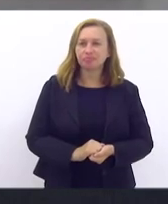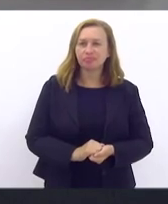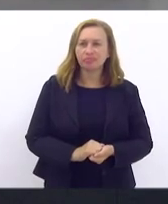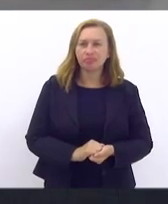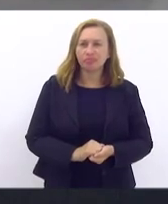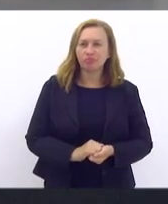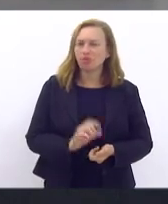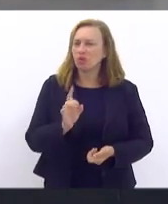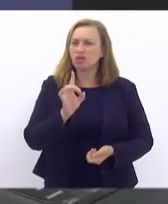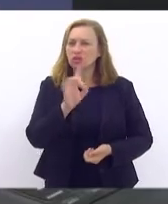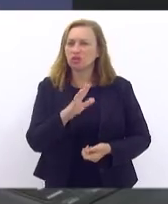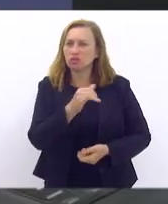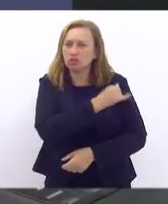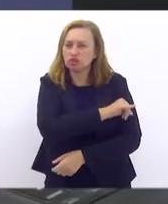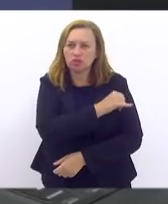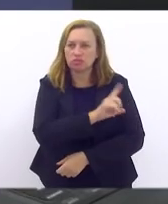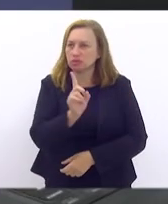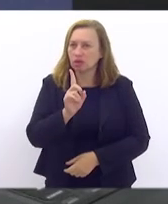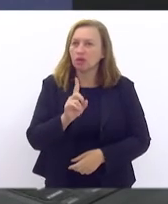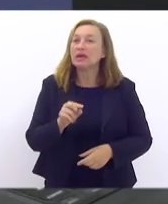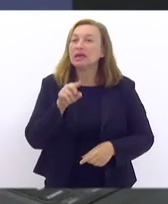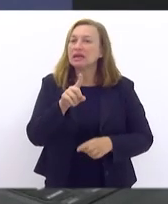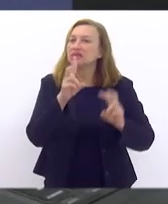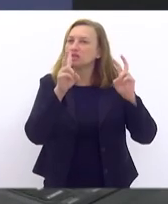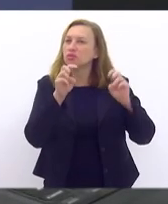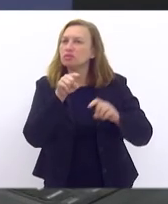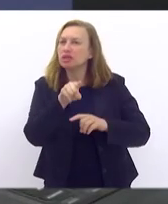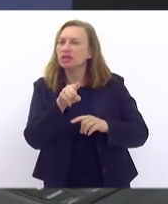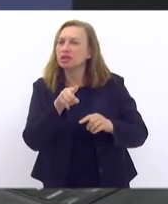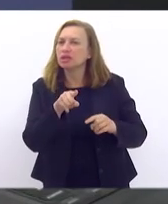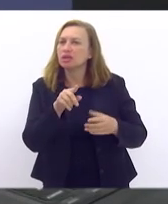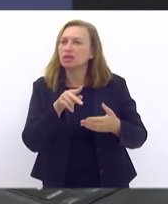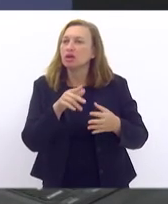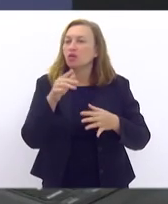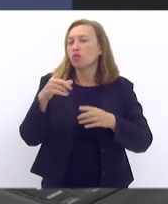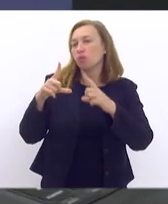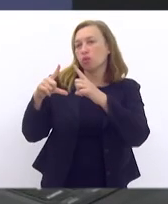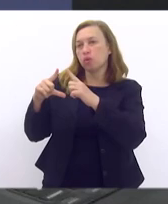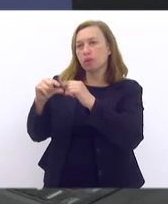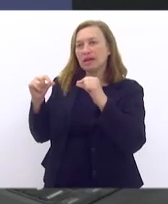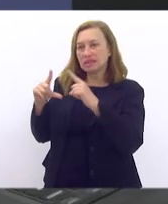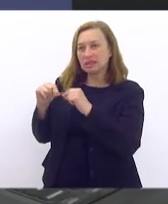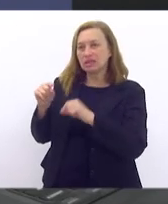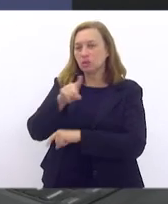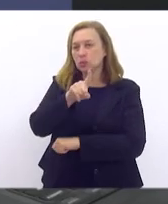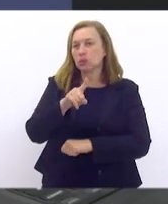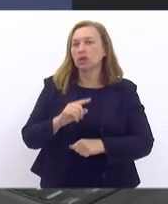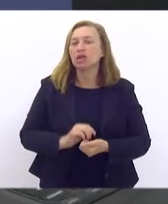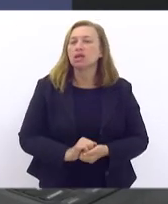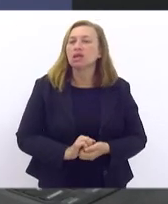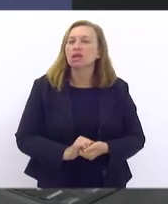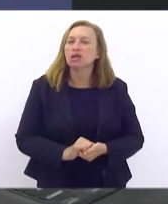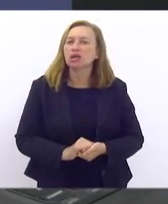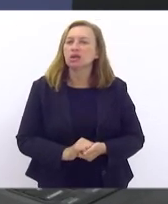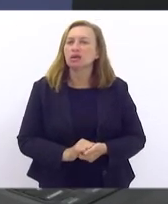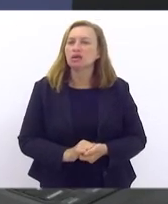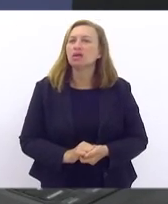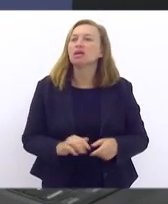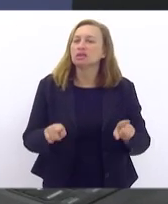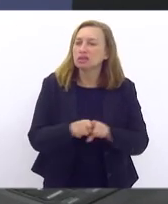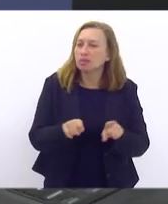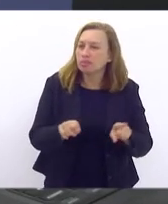isso não é só no Rio de Janeiro, tá? Esse caso aqui foi em Brasília. E